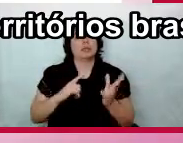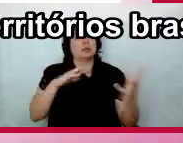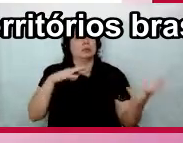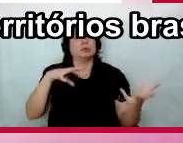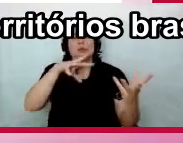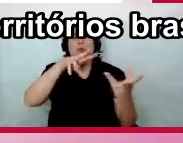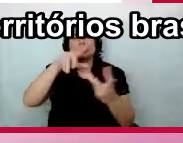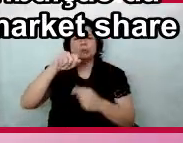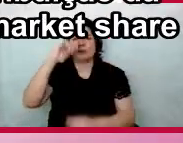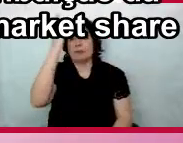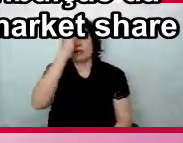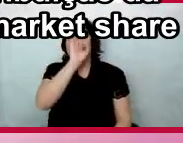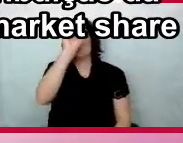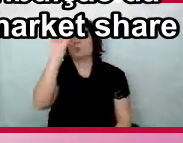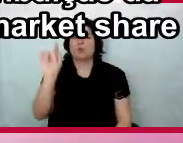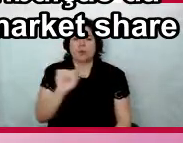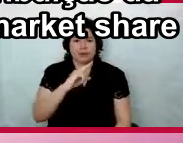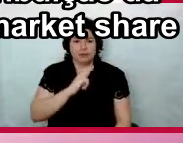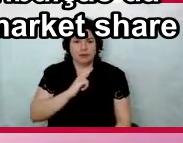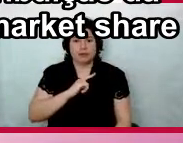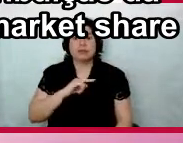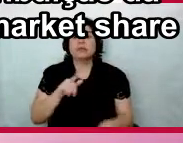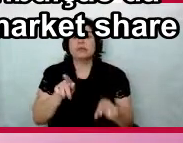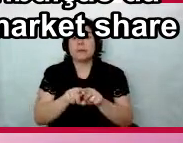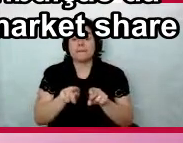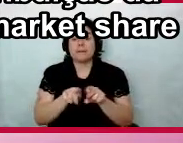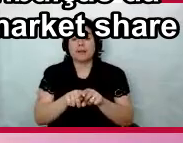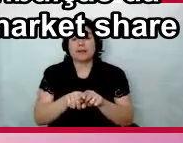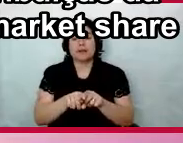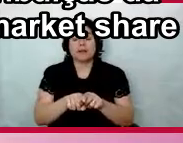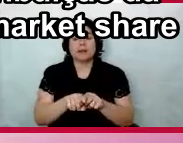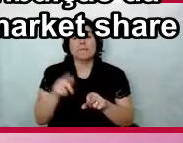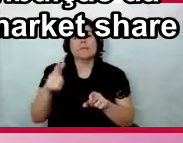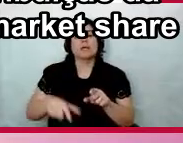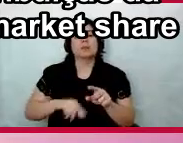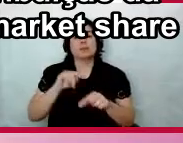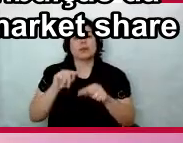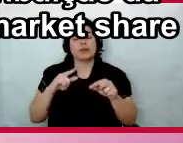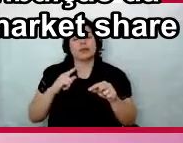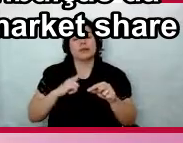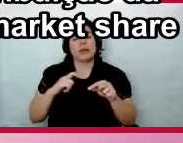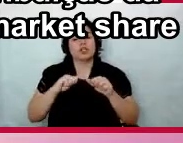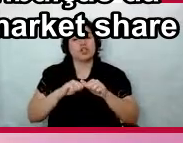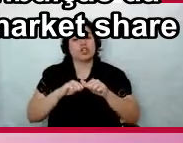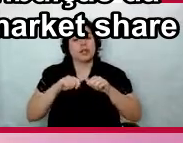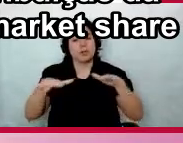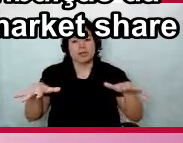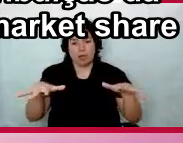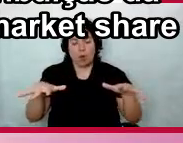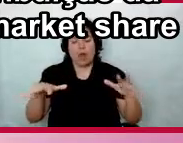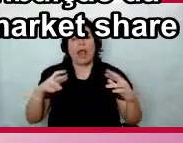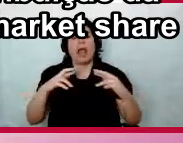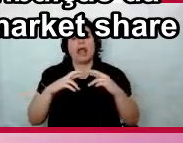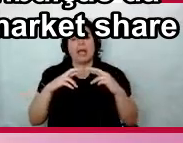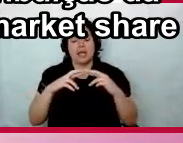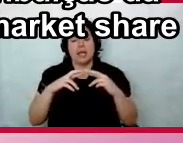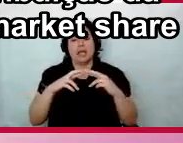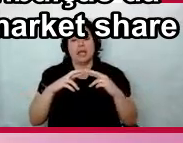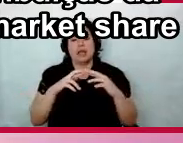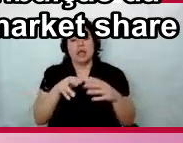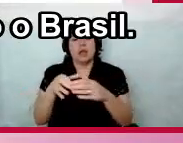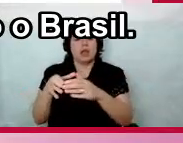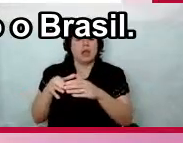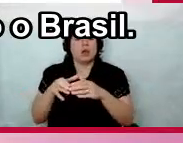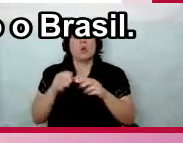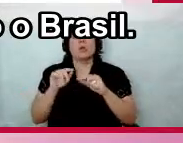territórios brasileiros. Aqui eu abro um pouco qual a nossa distribuição, a distribuição da nossa rede, qual é a participação no